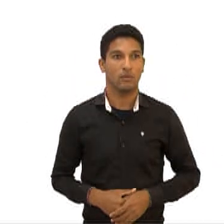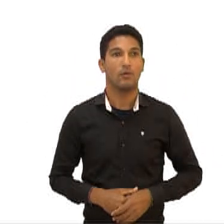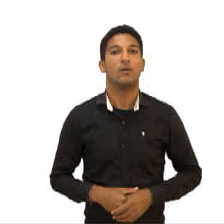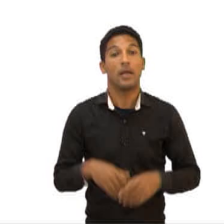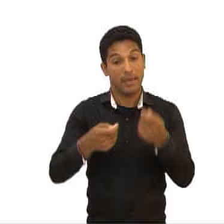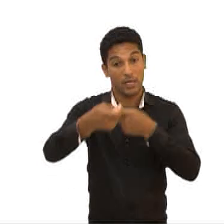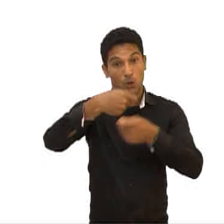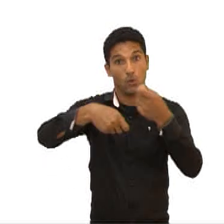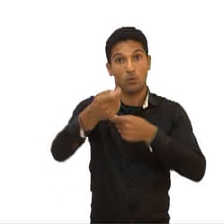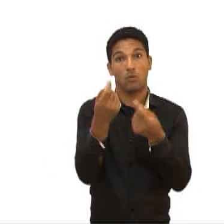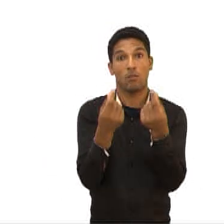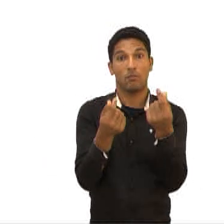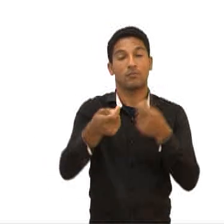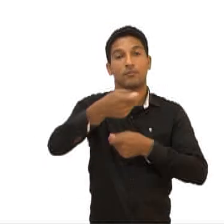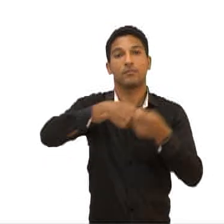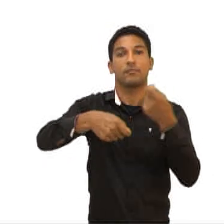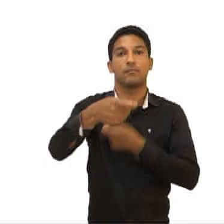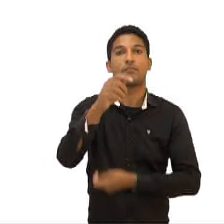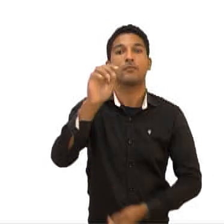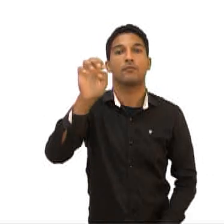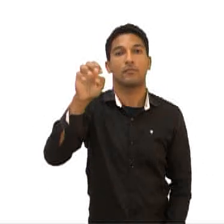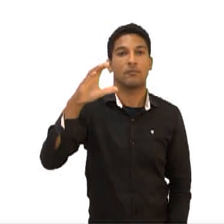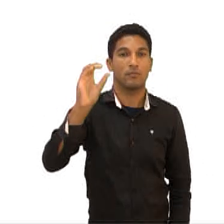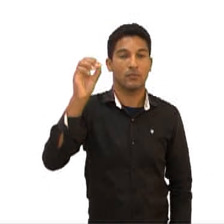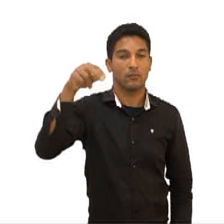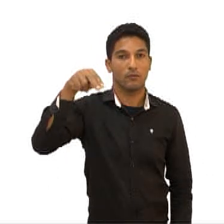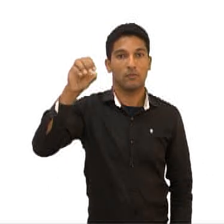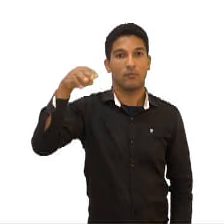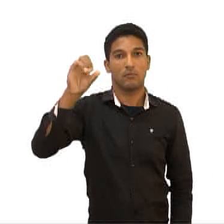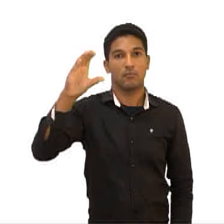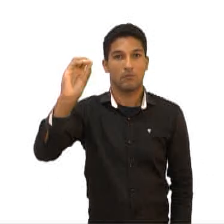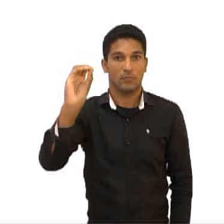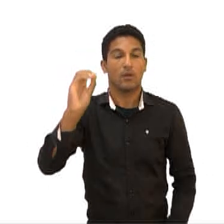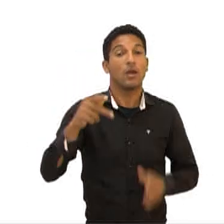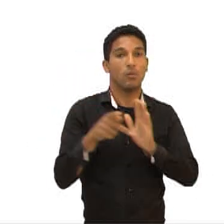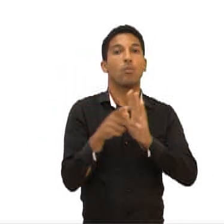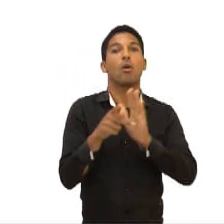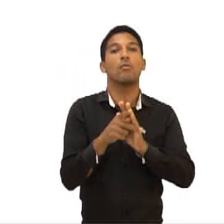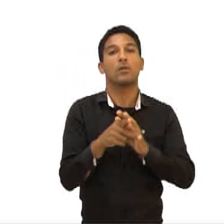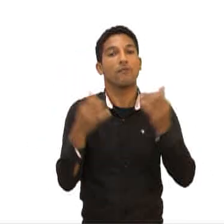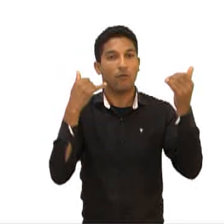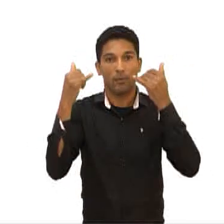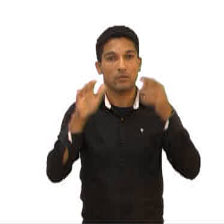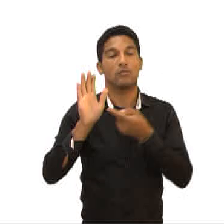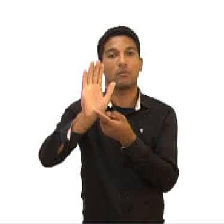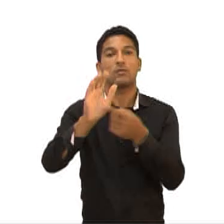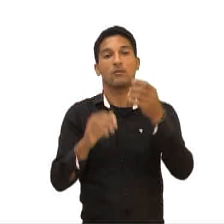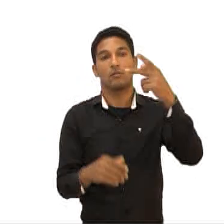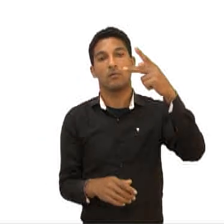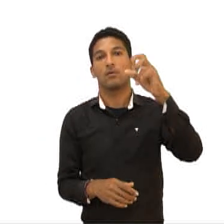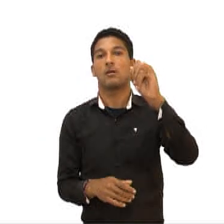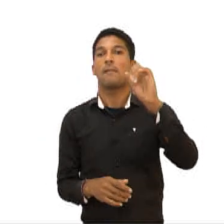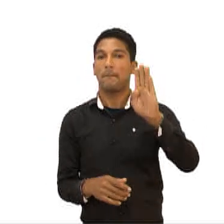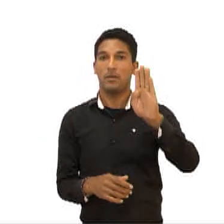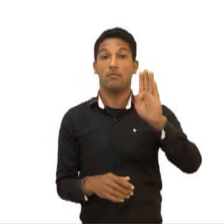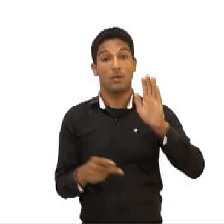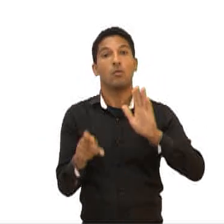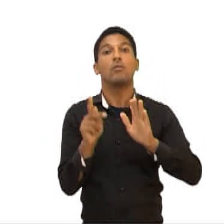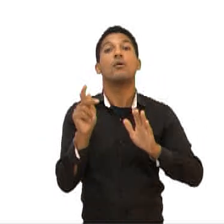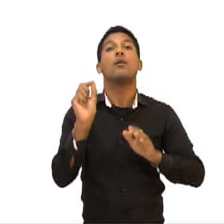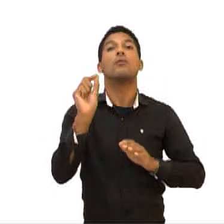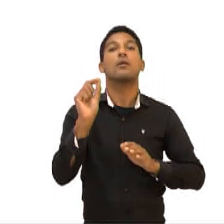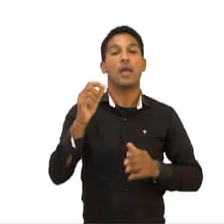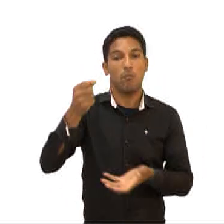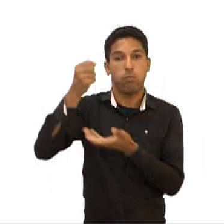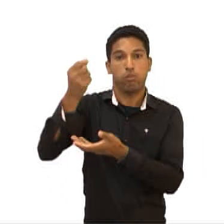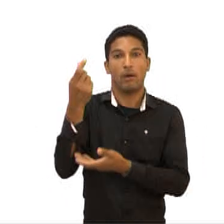ricos economicamente, né? Com informações sobre o PIB, o Produto Interno Bruto, que é o acúmulo de riquezas de